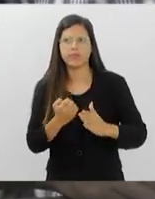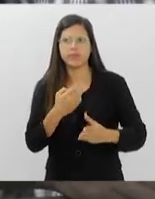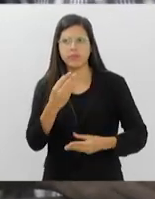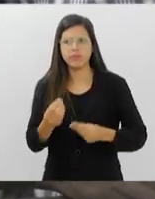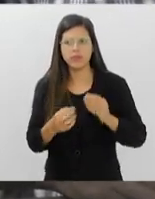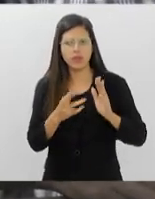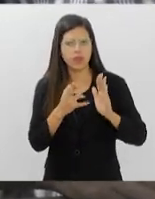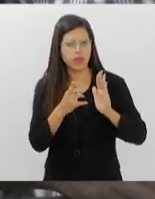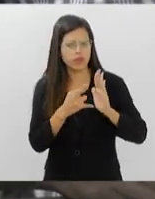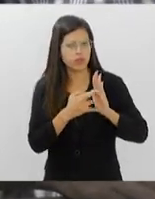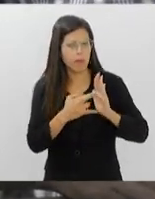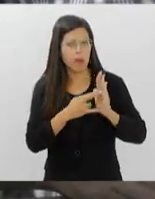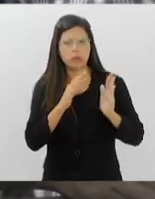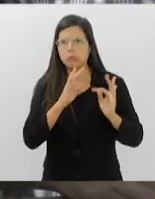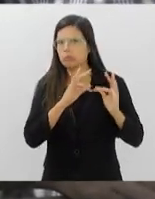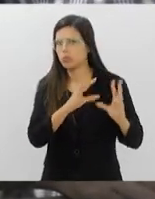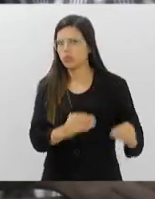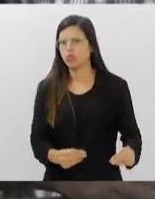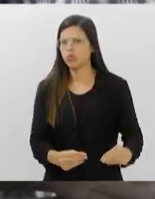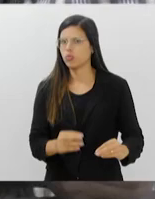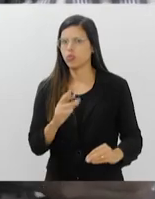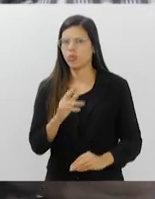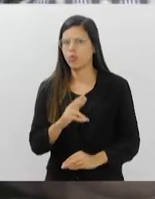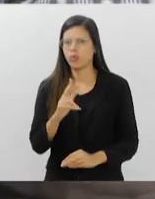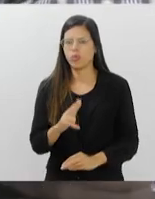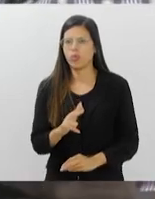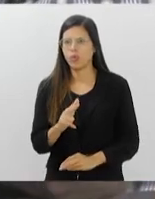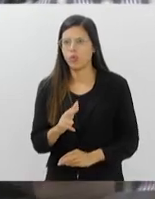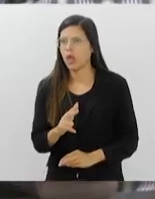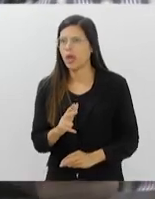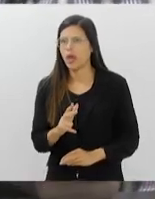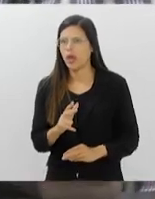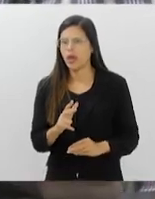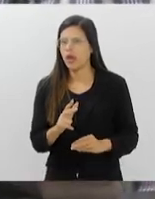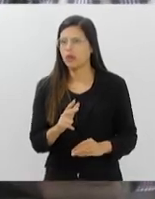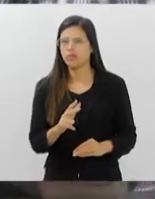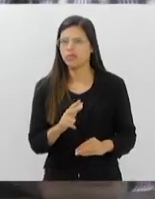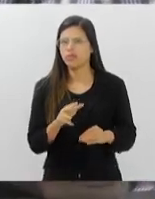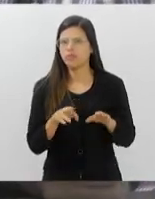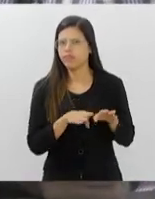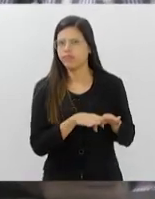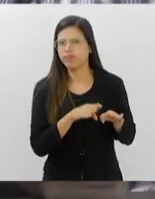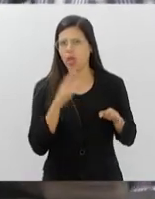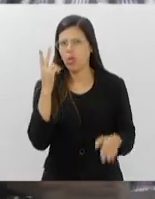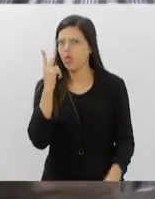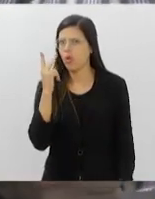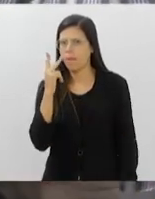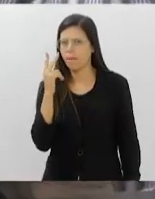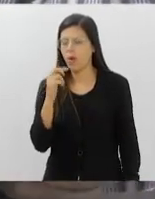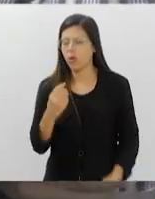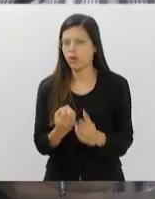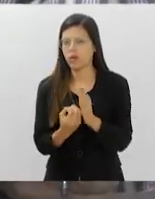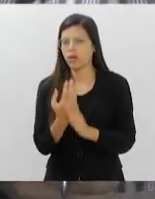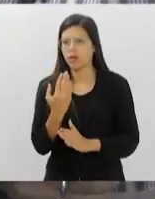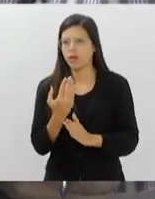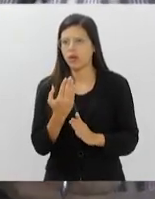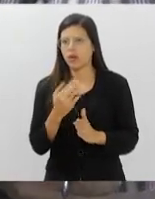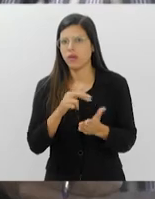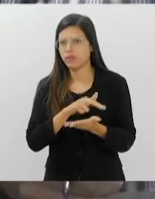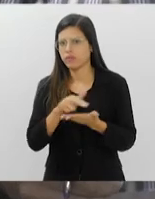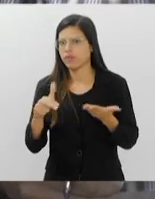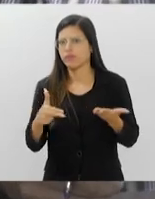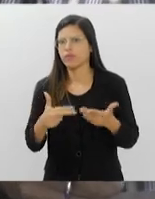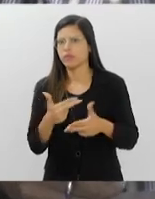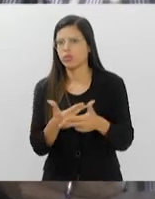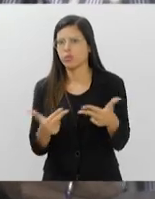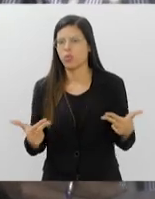regimento, então não é uma coisa genérica, ele cria um monte de coisas, joga com